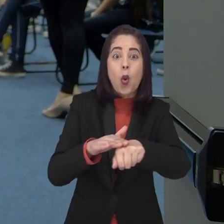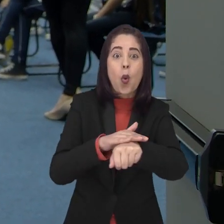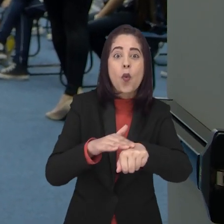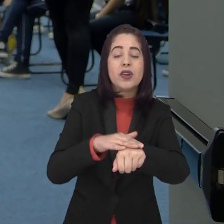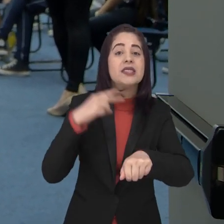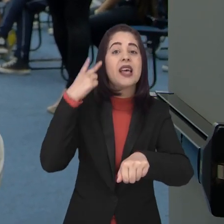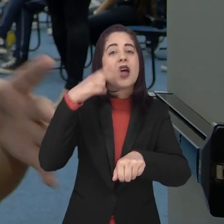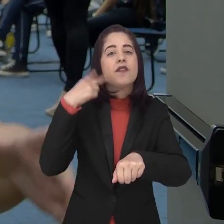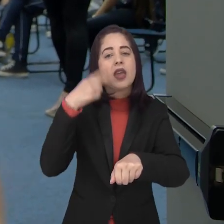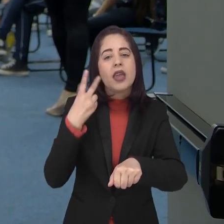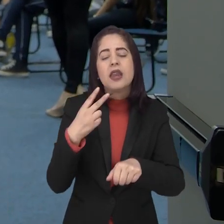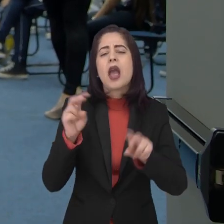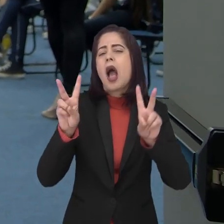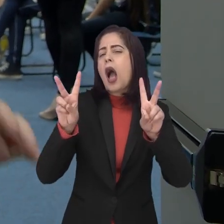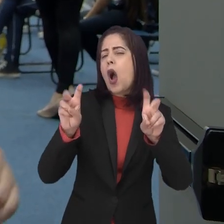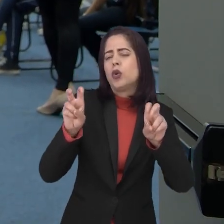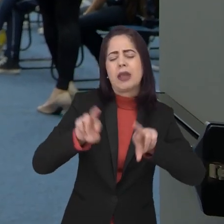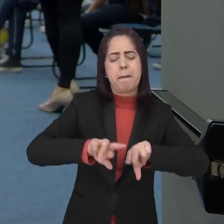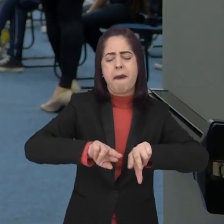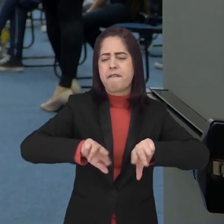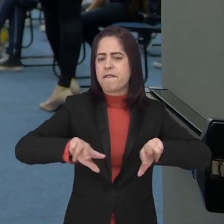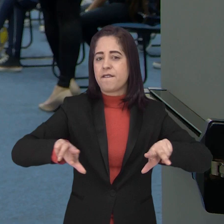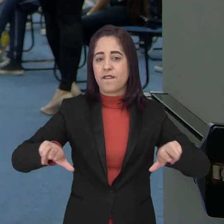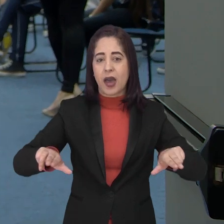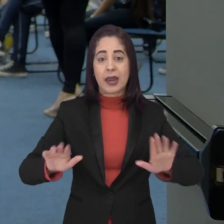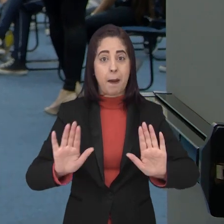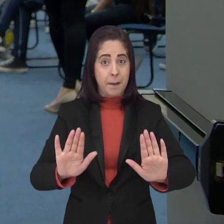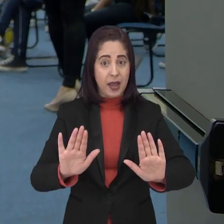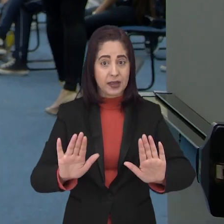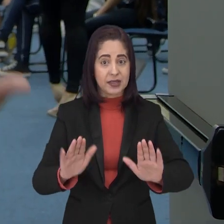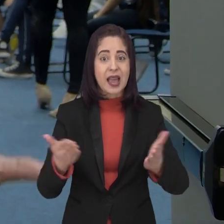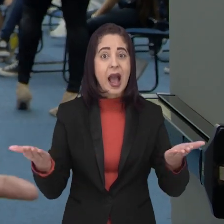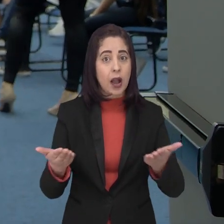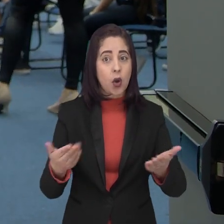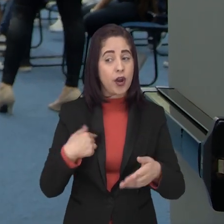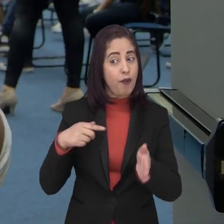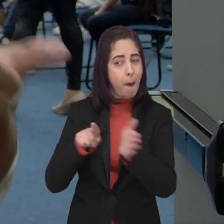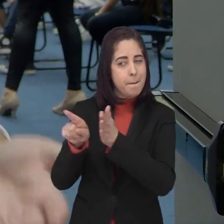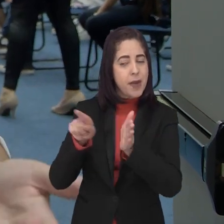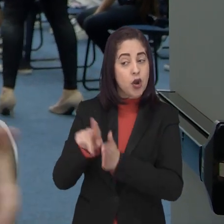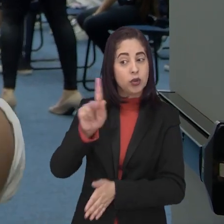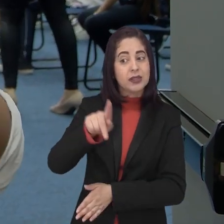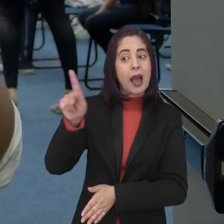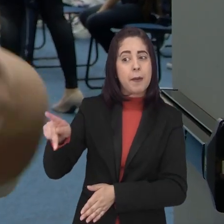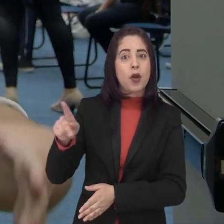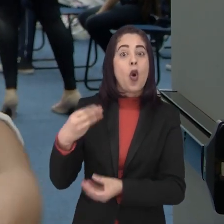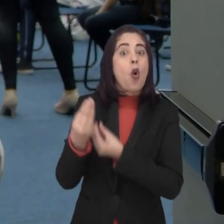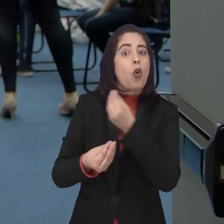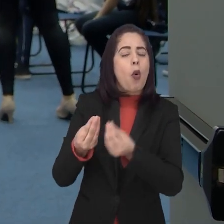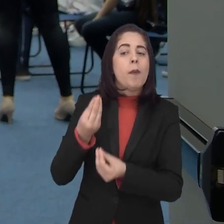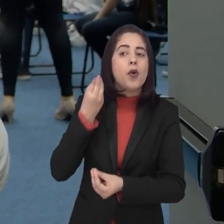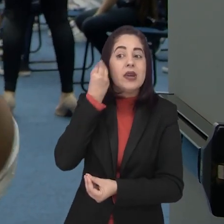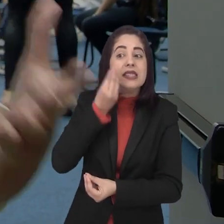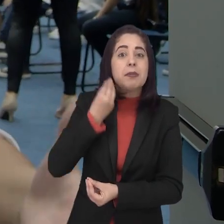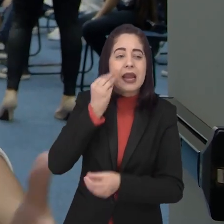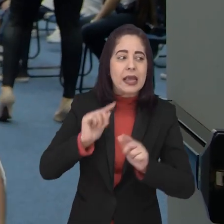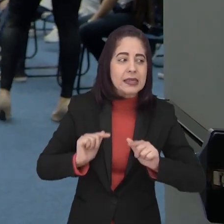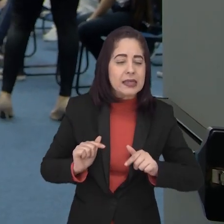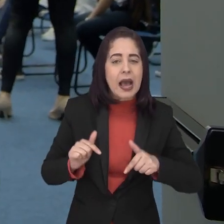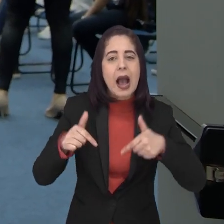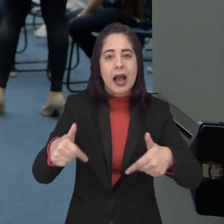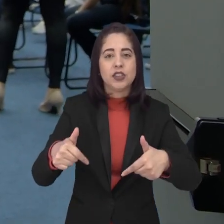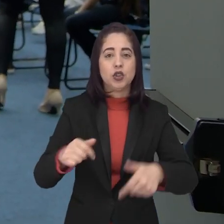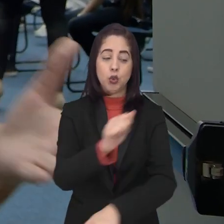com o vereador, conversando sobre as atividades legislativas, mas agora eu quero saber dos professores como é que foi essa